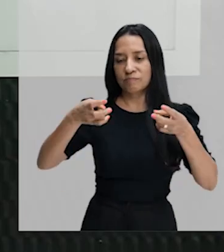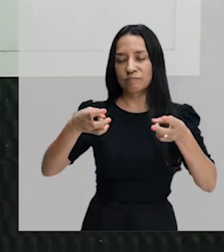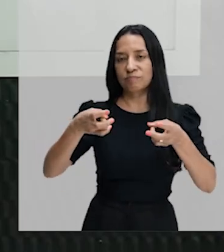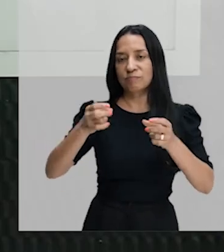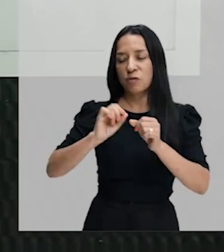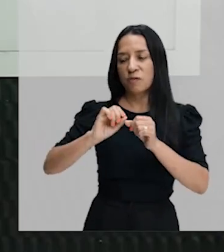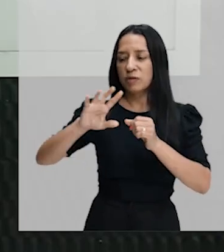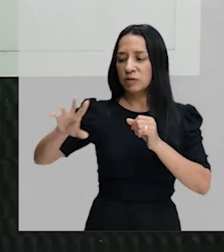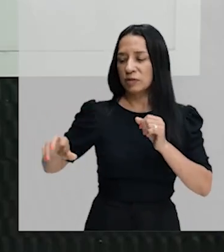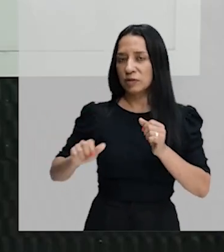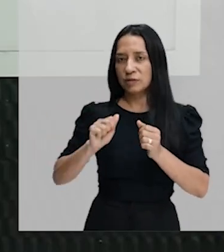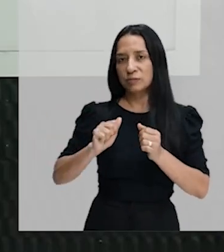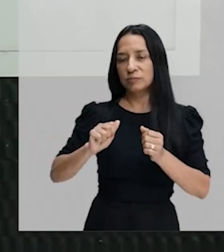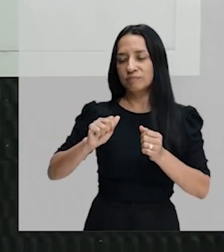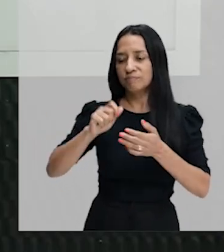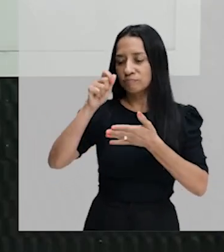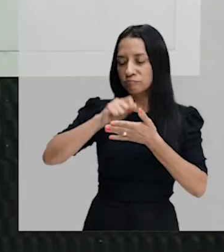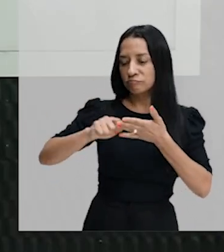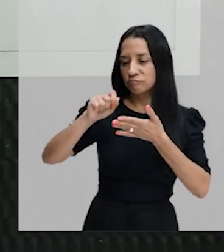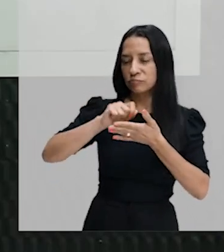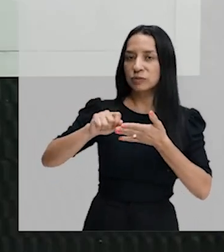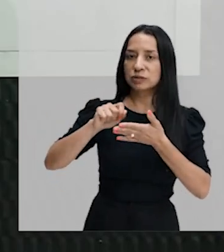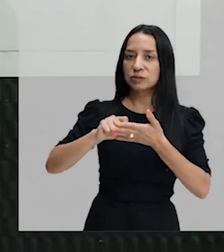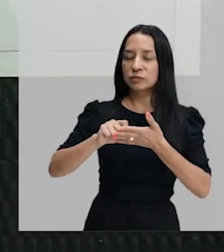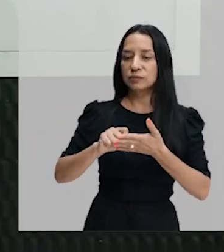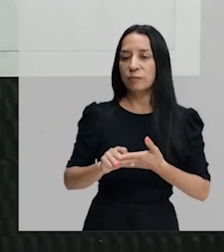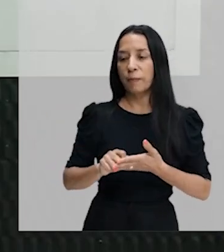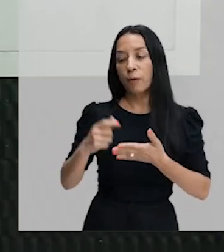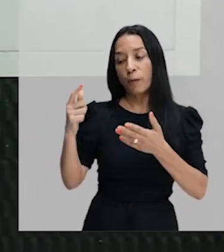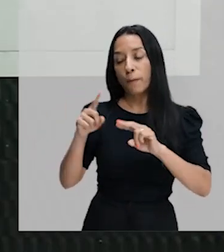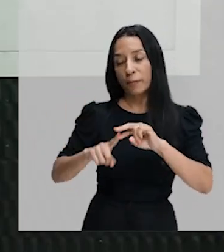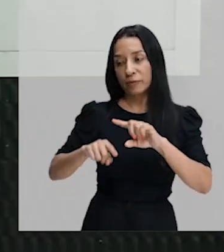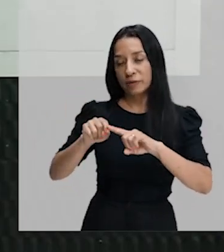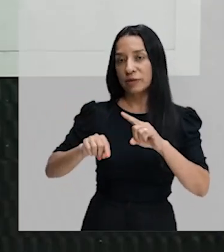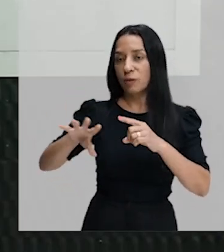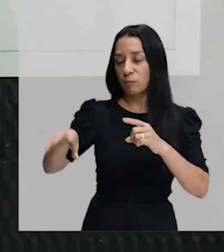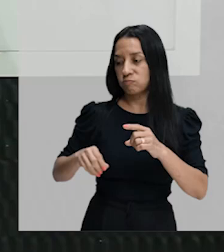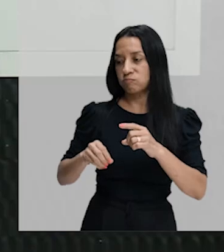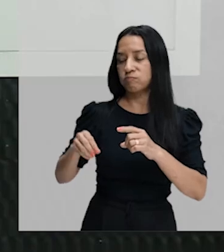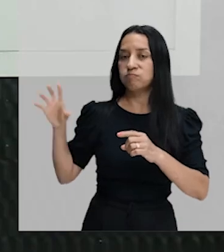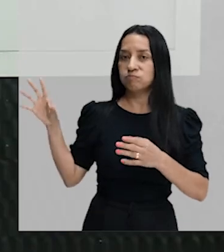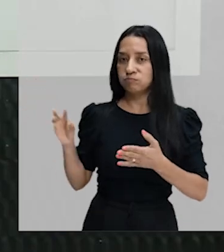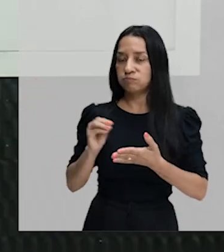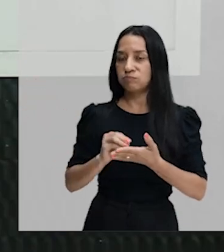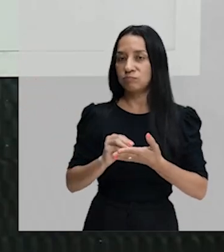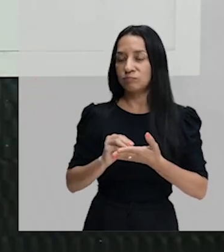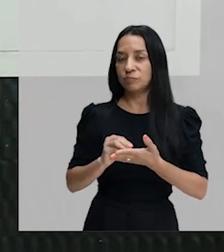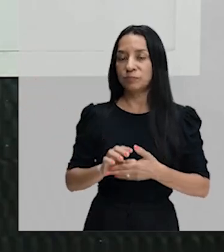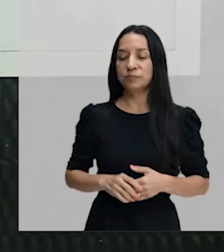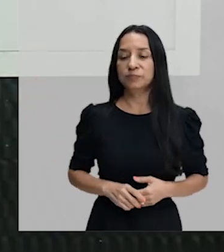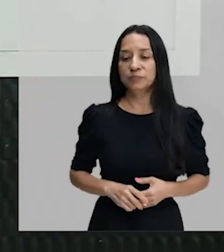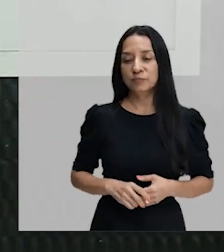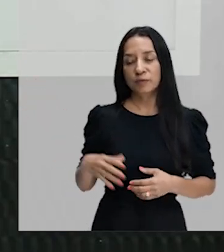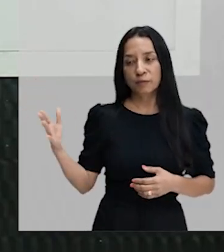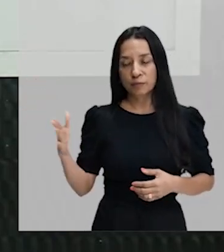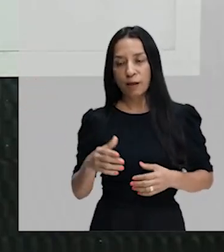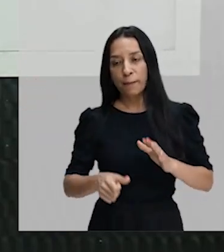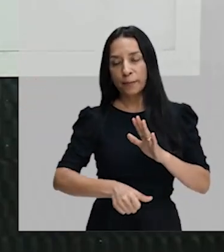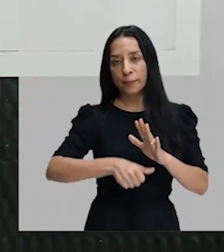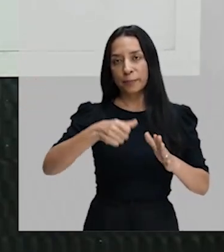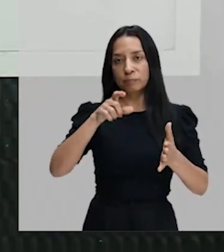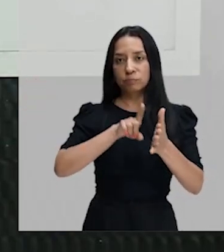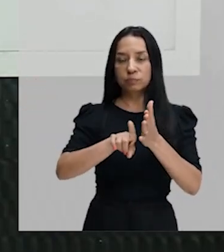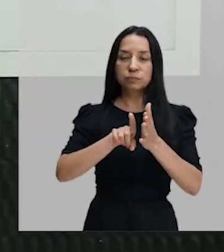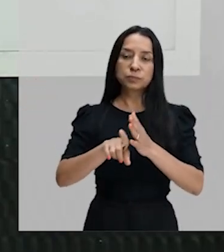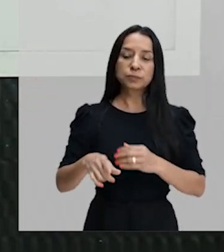aula é importantíssima para você saber como é que vai proceder nesse exercício Então vamos lá né para questão